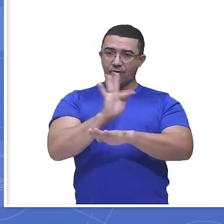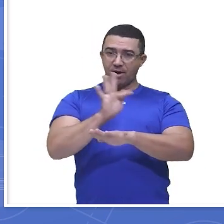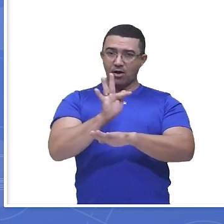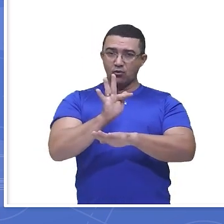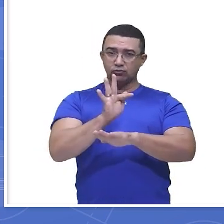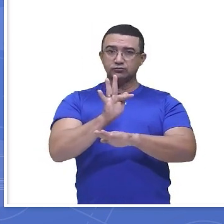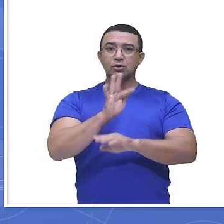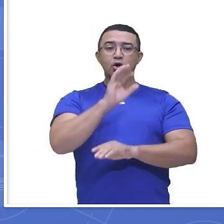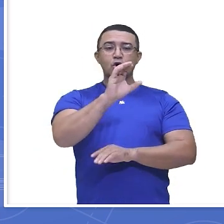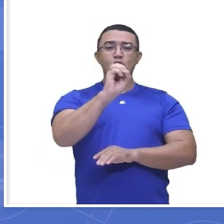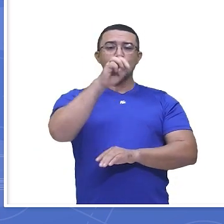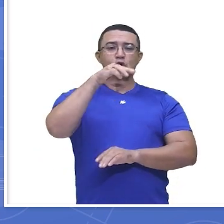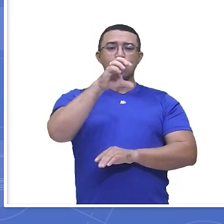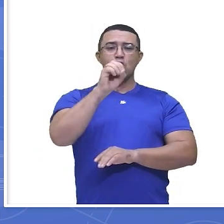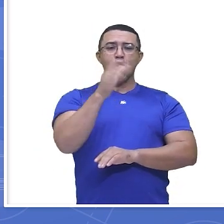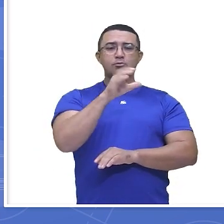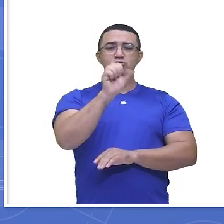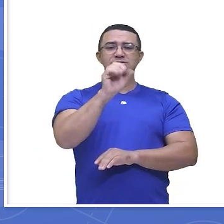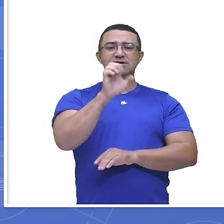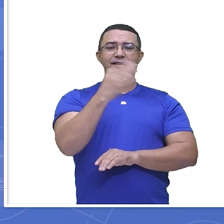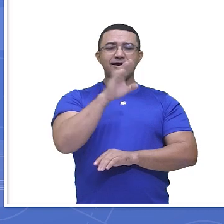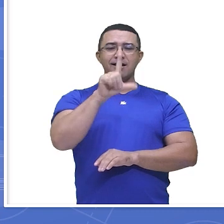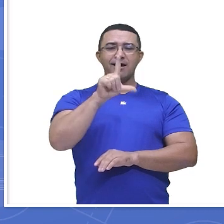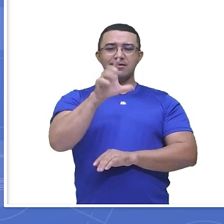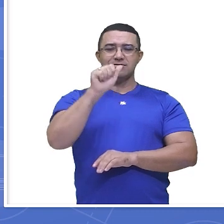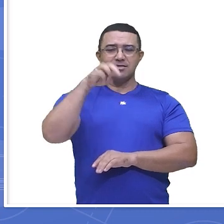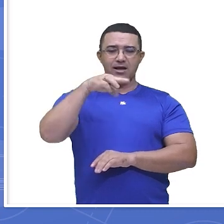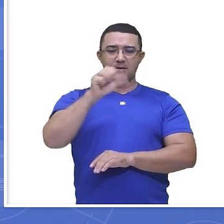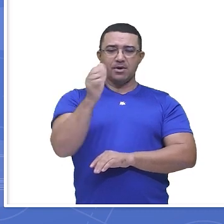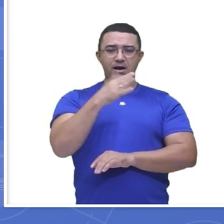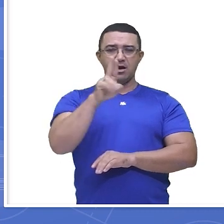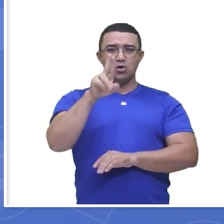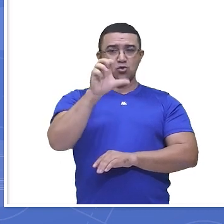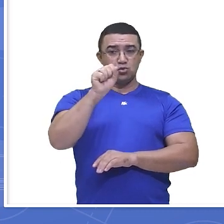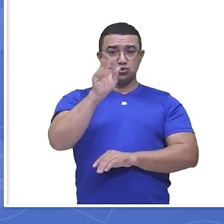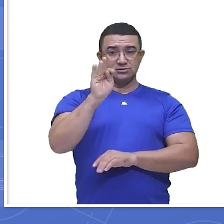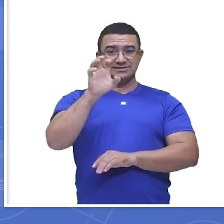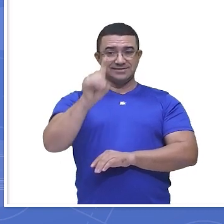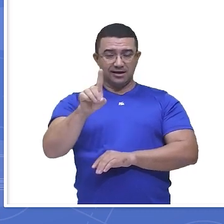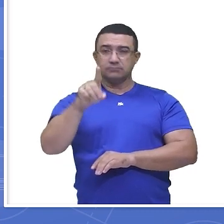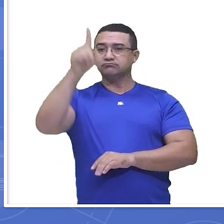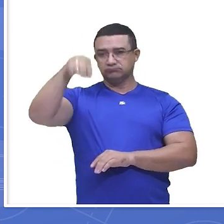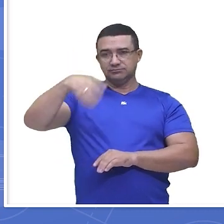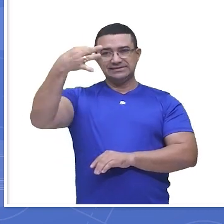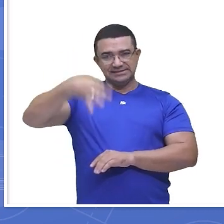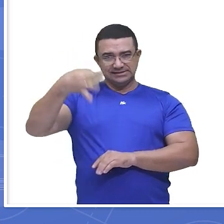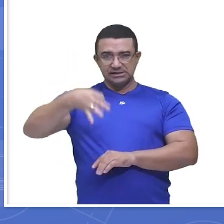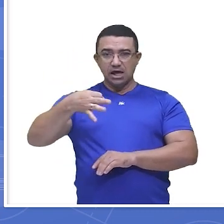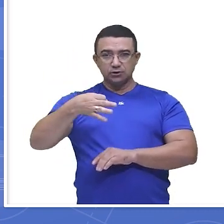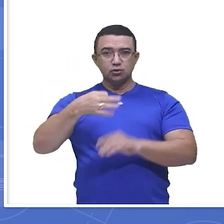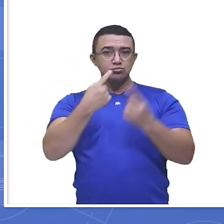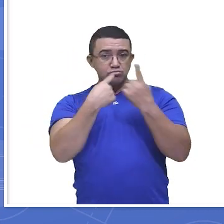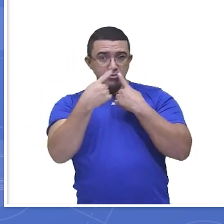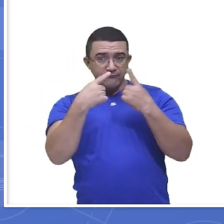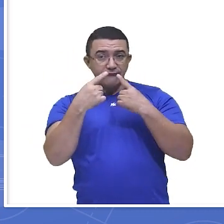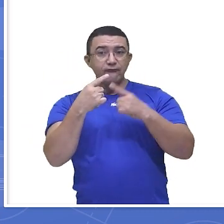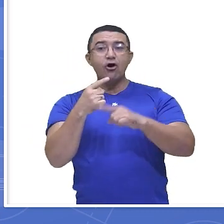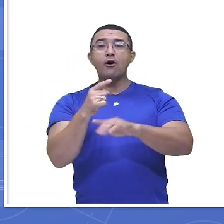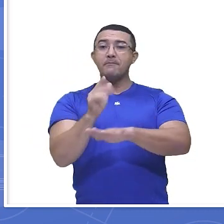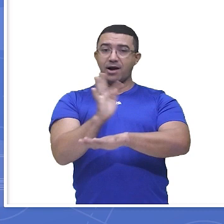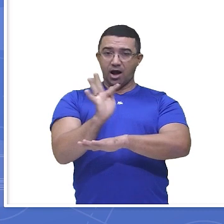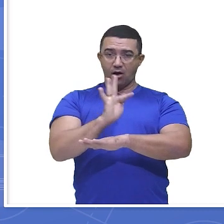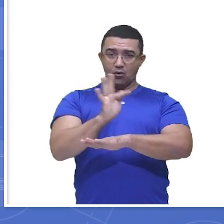como? Como se llama usted? Como se llama usted? Essa é a maneira correta de fazer a pergunta. Tem